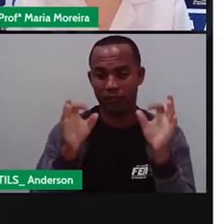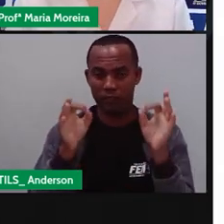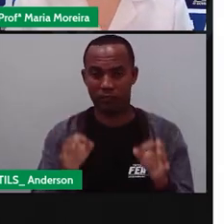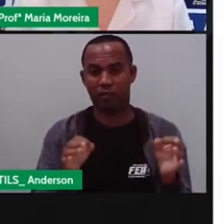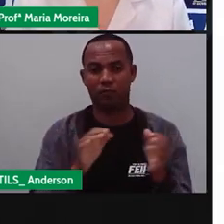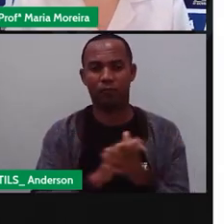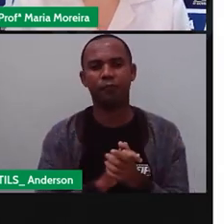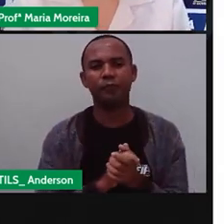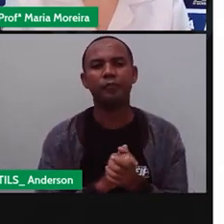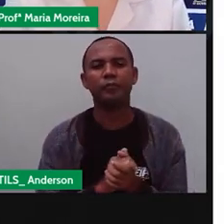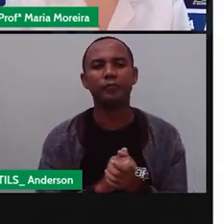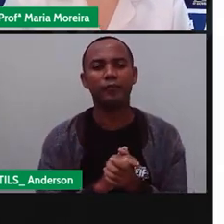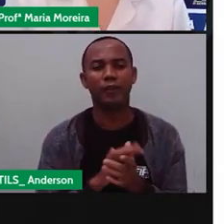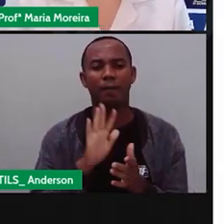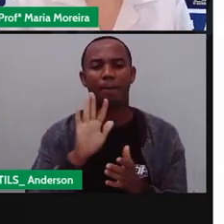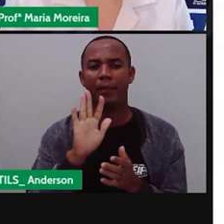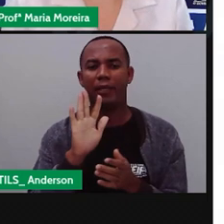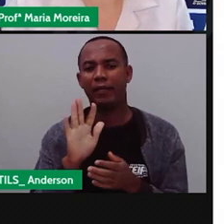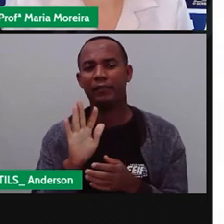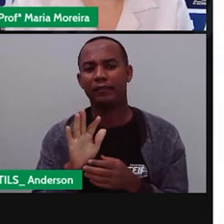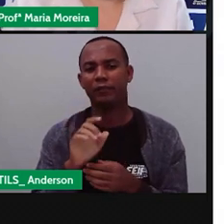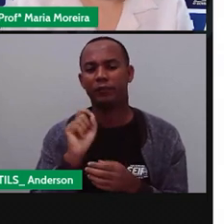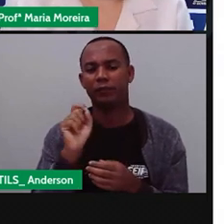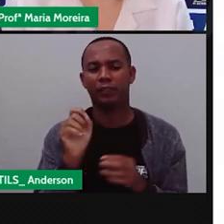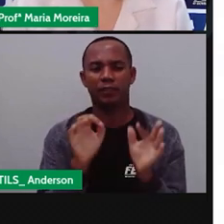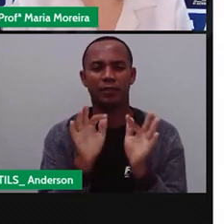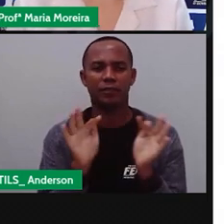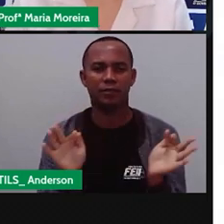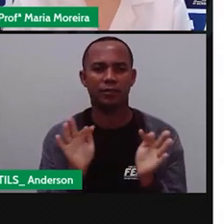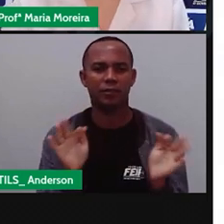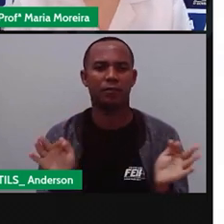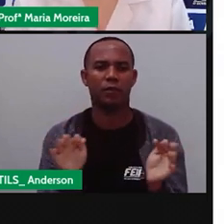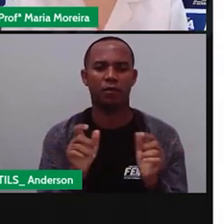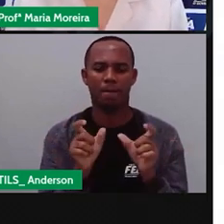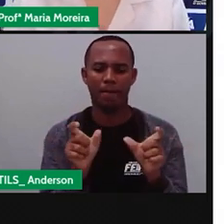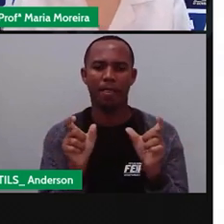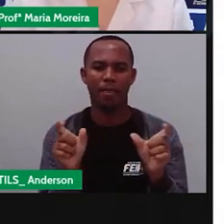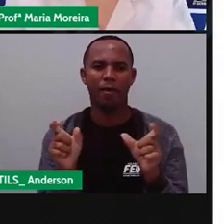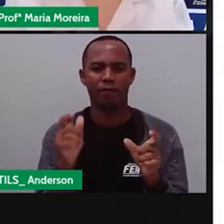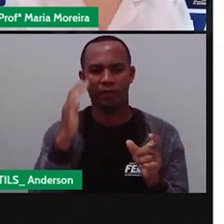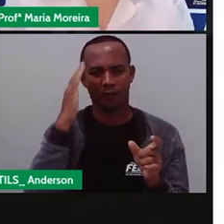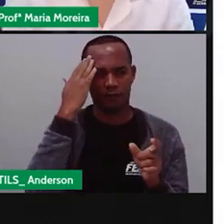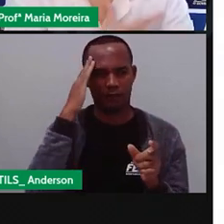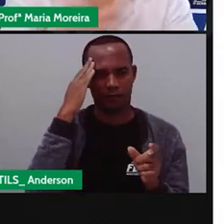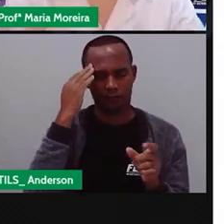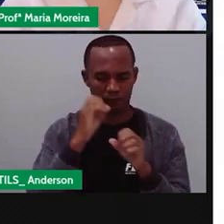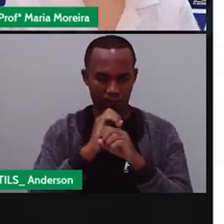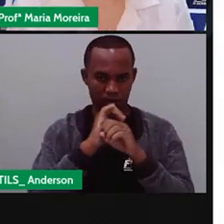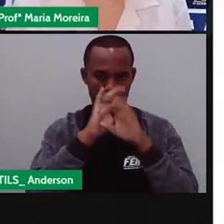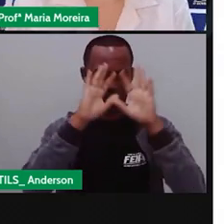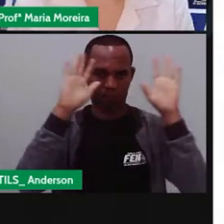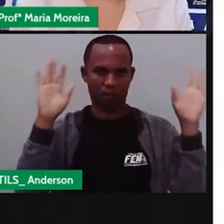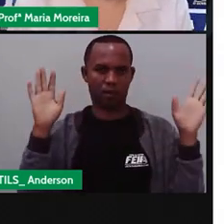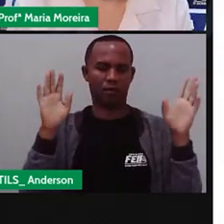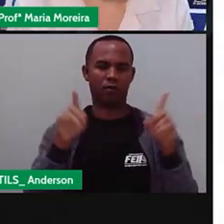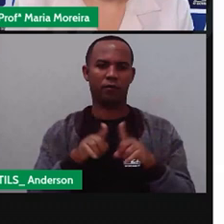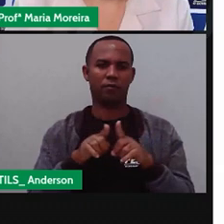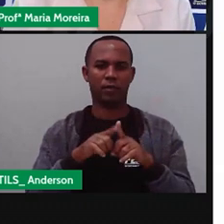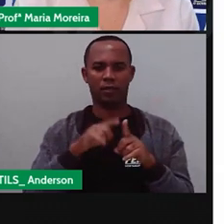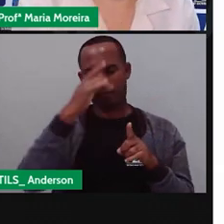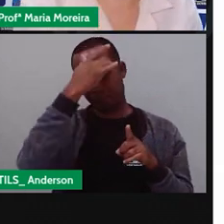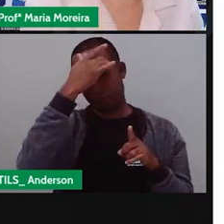né? Mas eu posso fazer um texto simples com palavras que vão ser compreendidas, né, pelas pessoas de modo